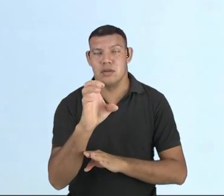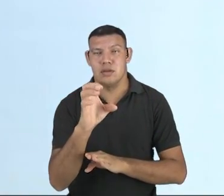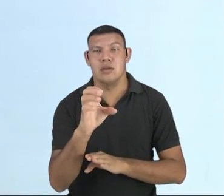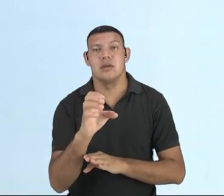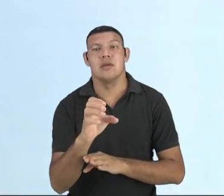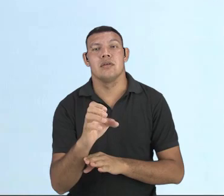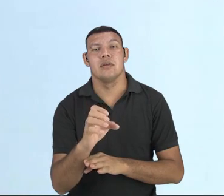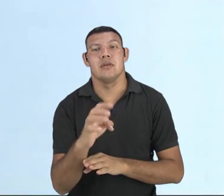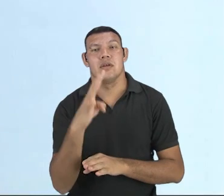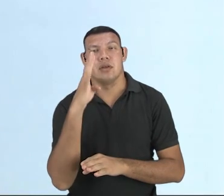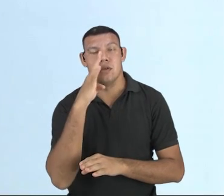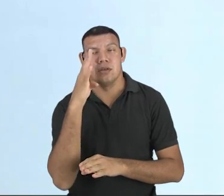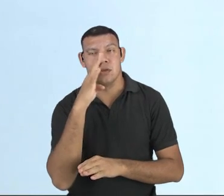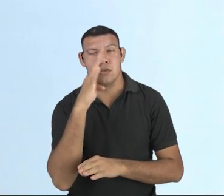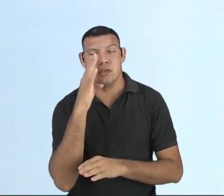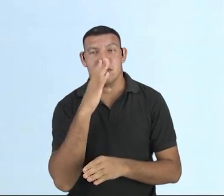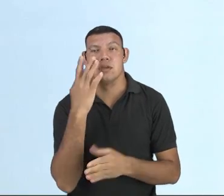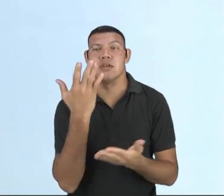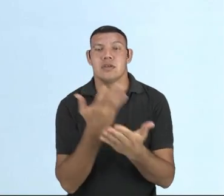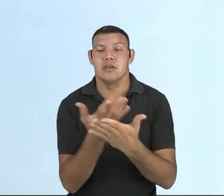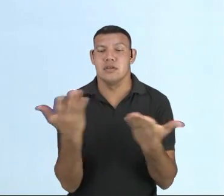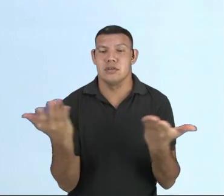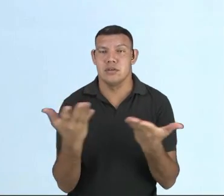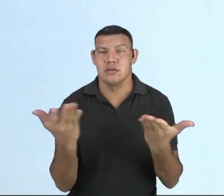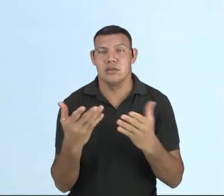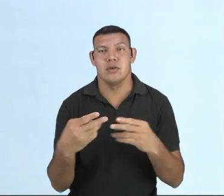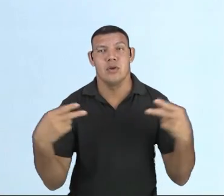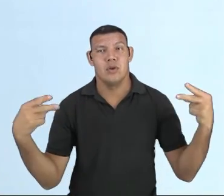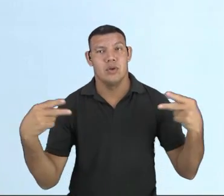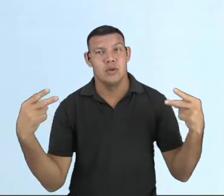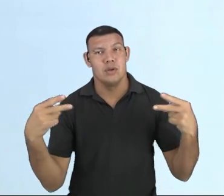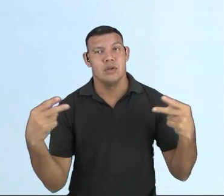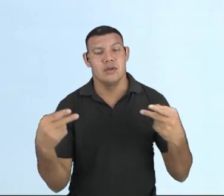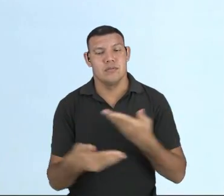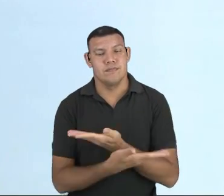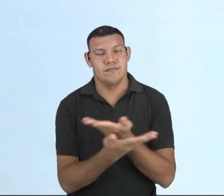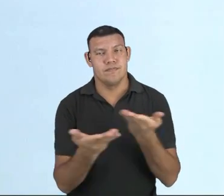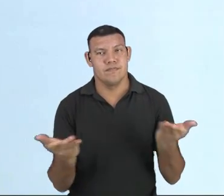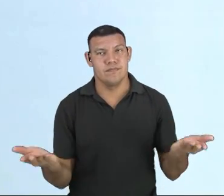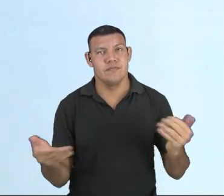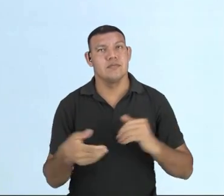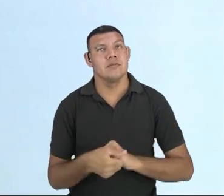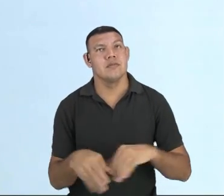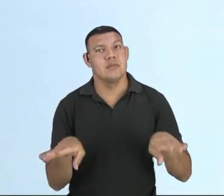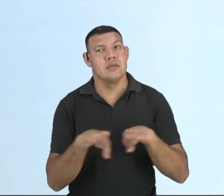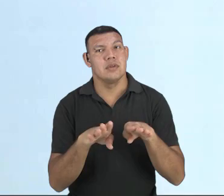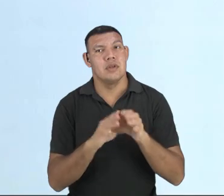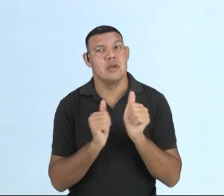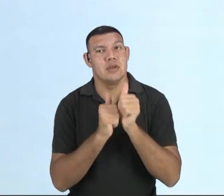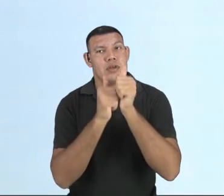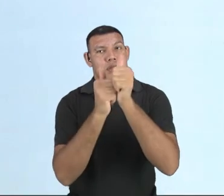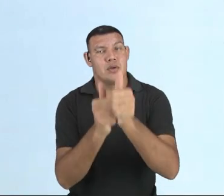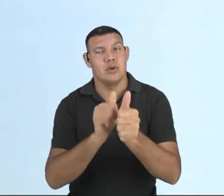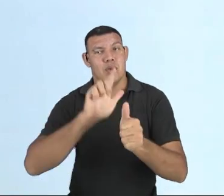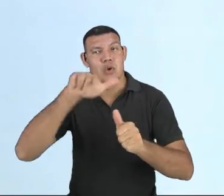aí pode acessar o link que vai passar na sua tela. Ou então, né, você pode continuar acompanhando as outras